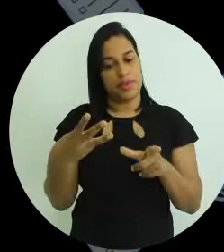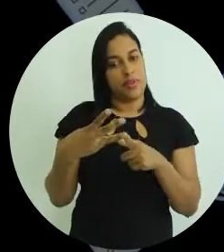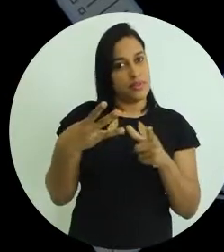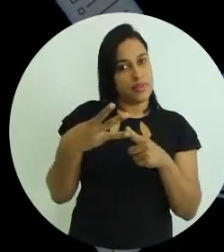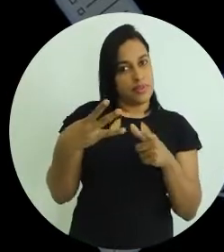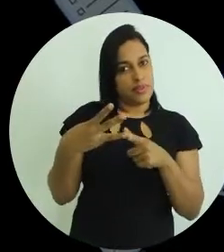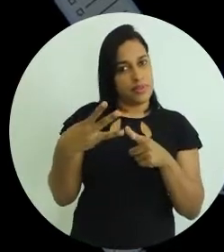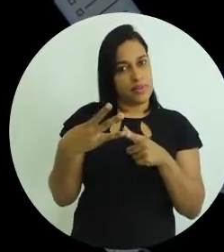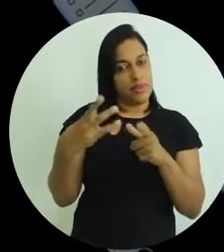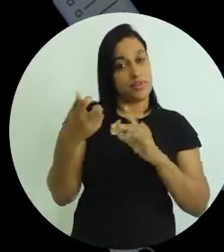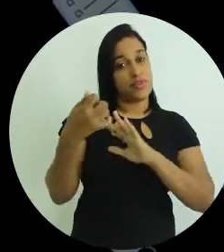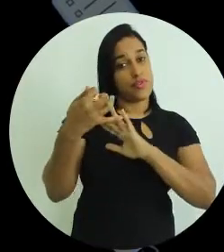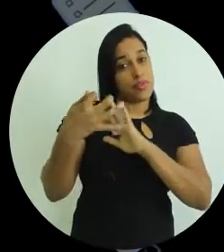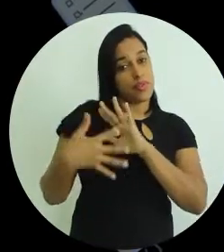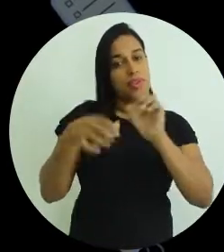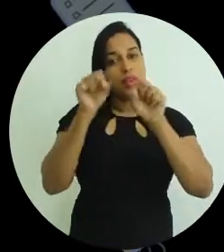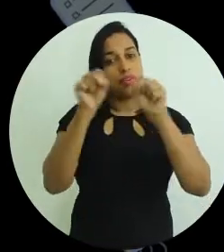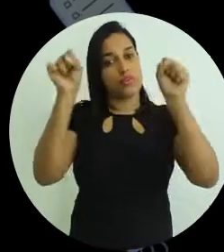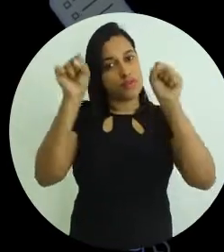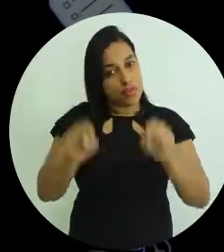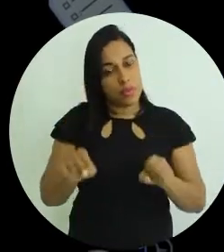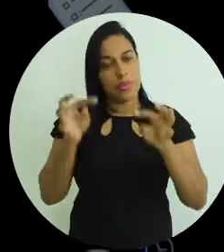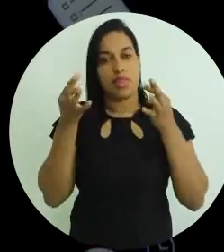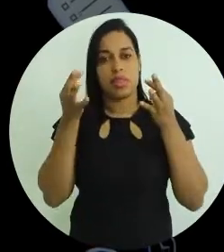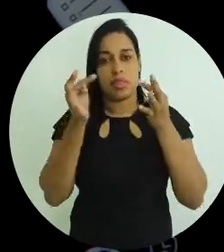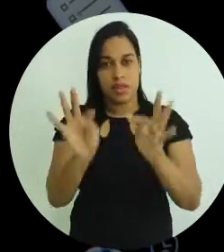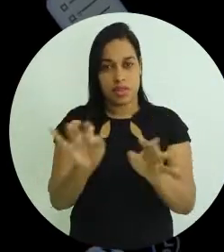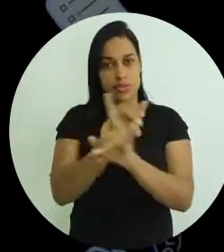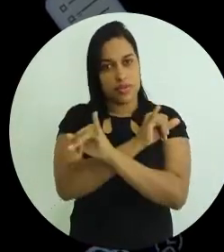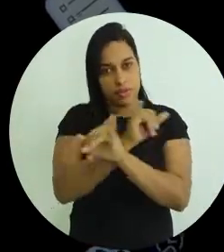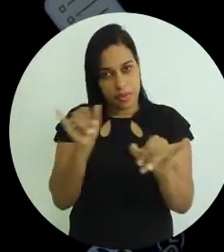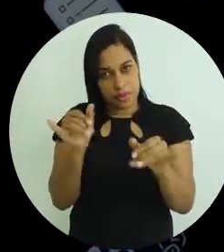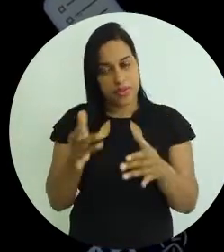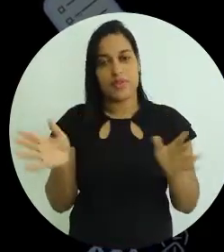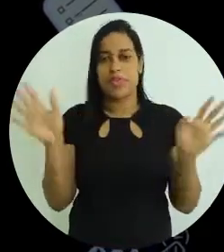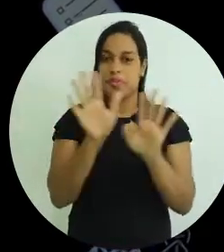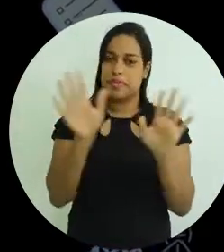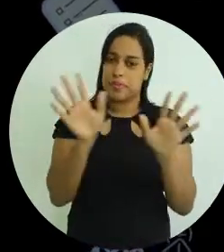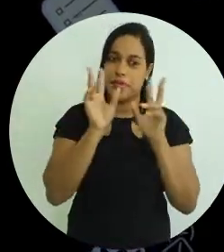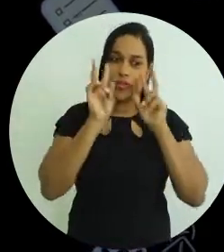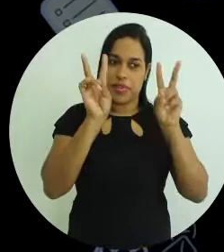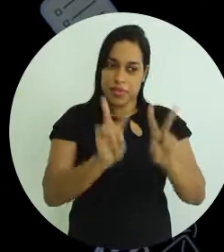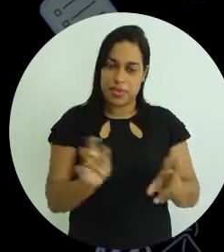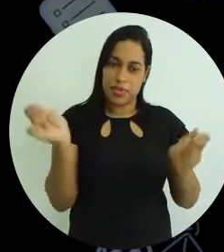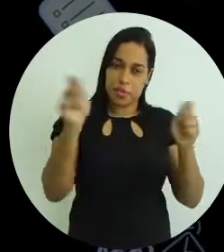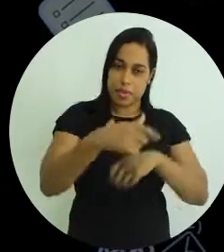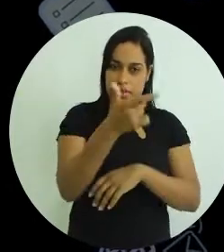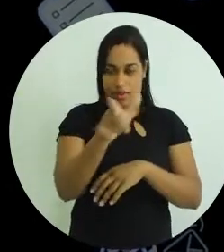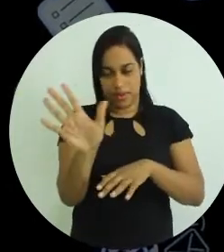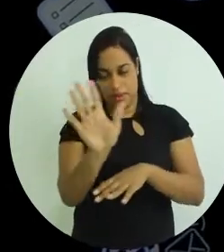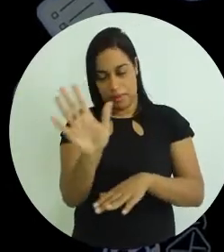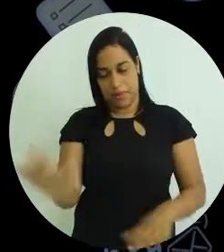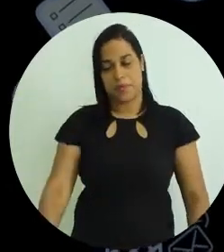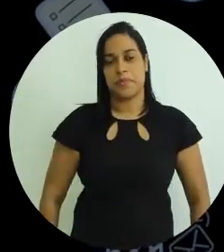3, que fala de outros sistemas de tecnologia da informação. Vejo vocês na próxima competência.